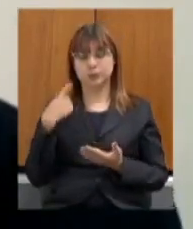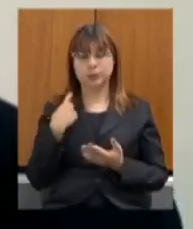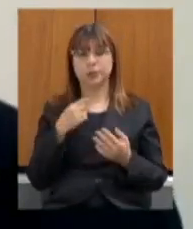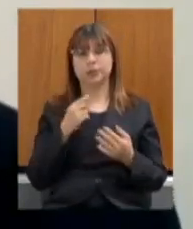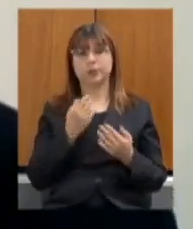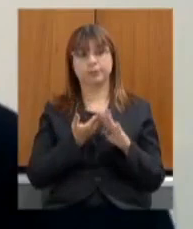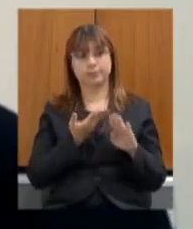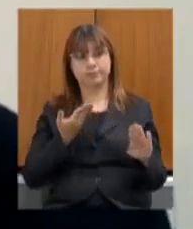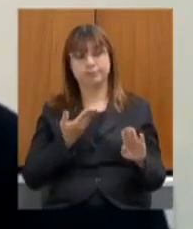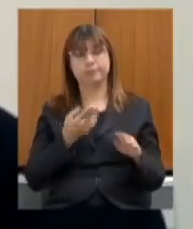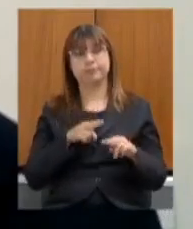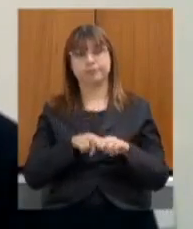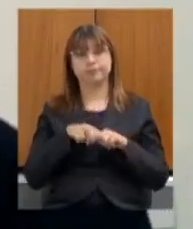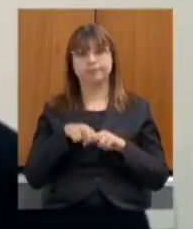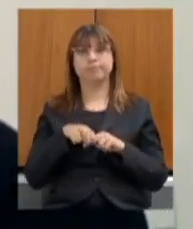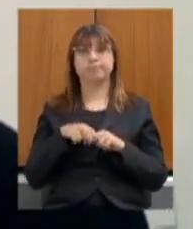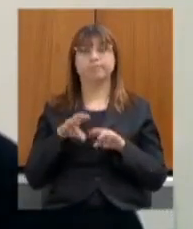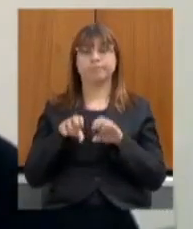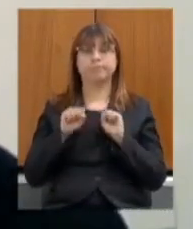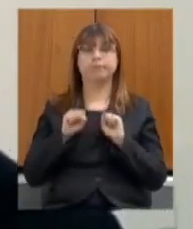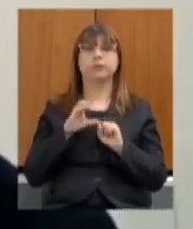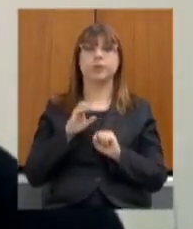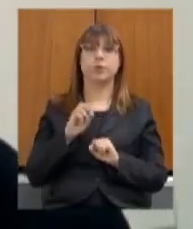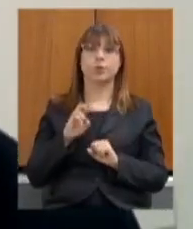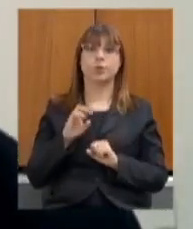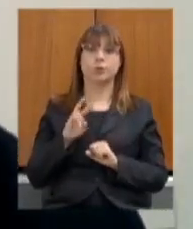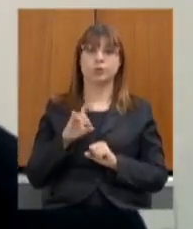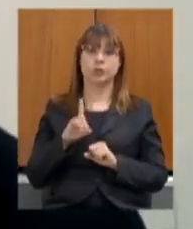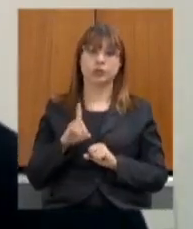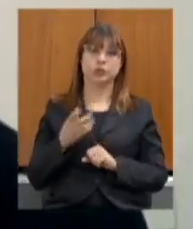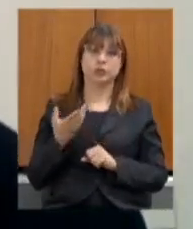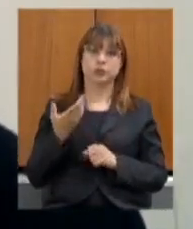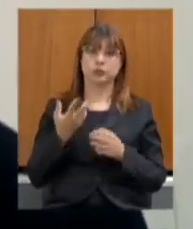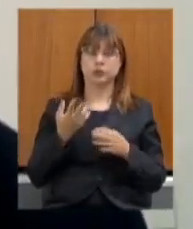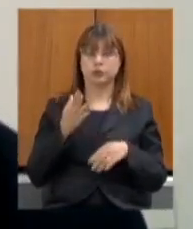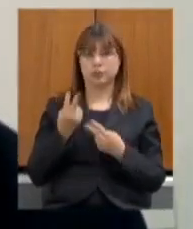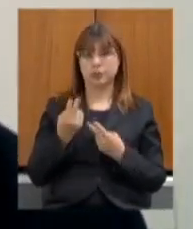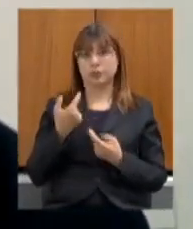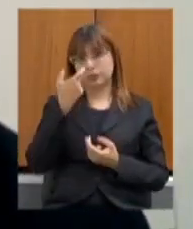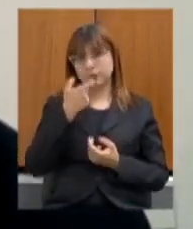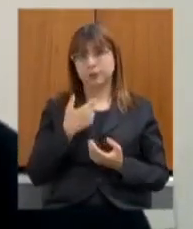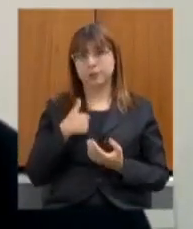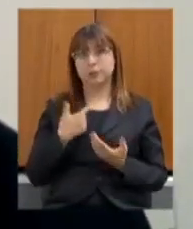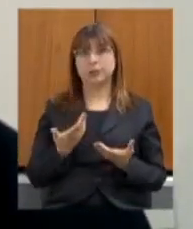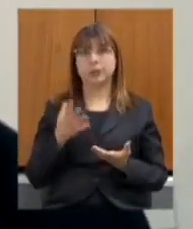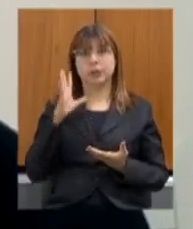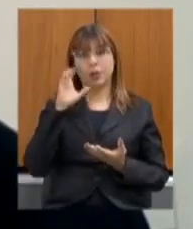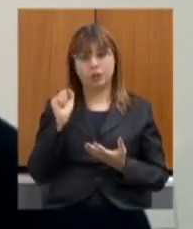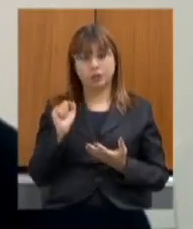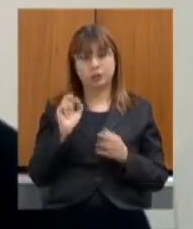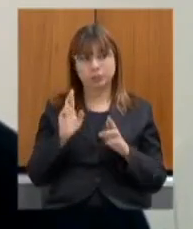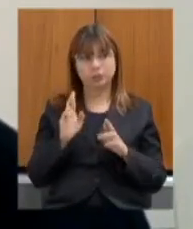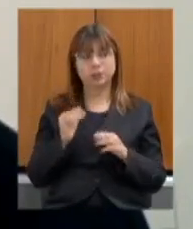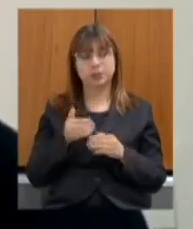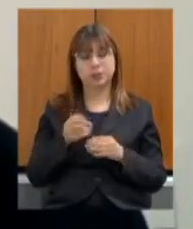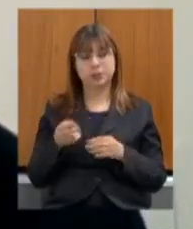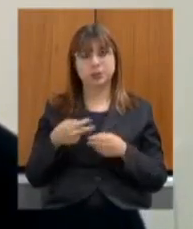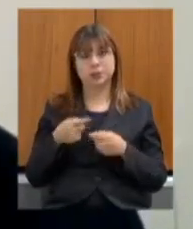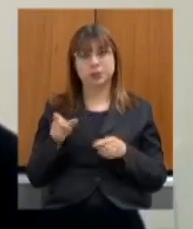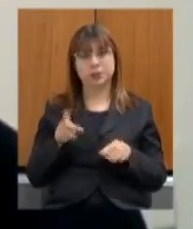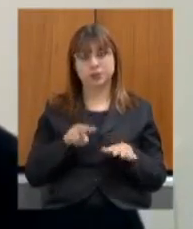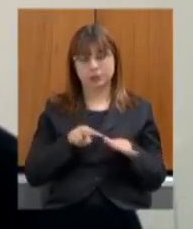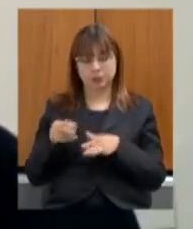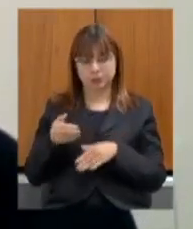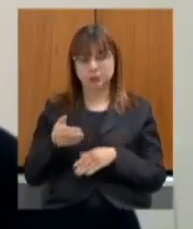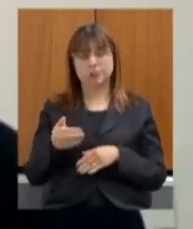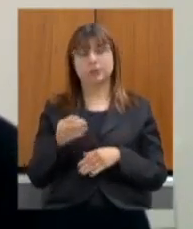conceda boa recuperação nesses dias, assim como eu, e acredito que essa semana ainda retornaria às atividades